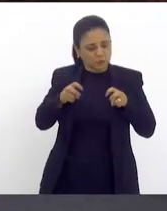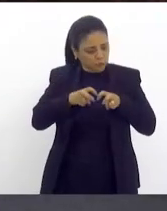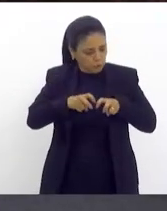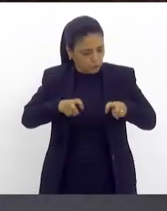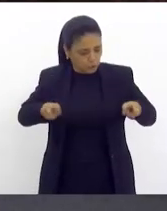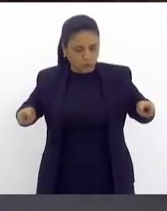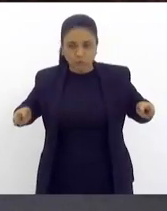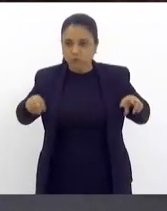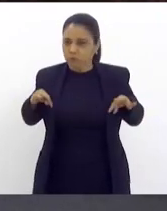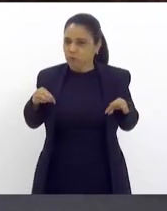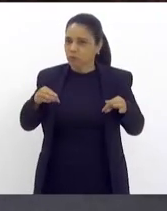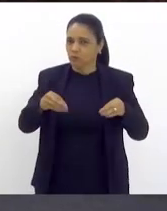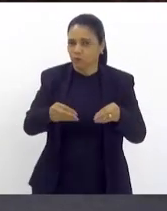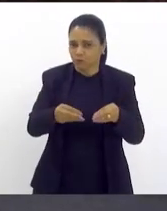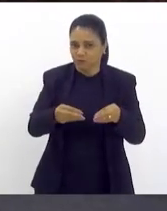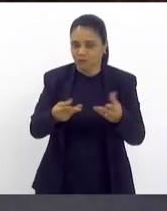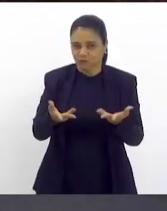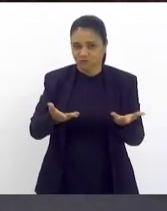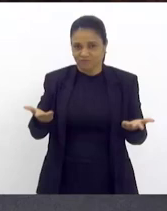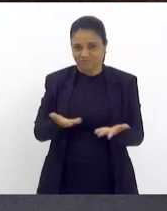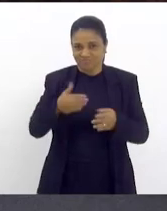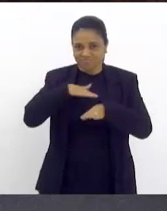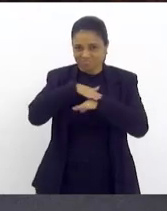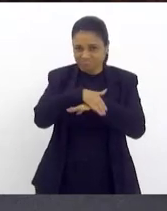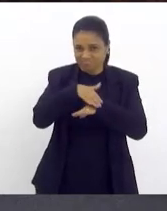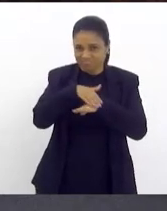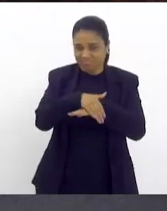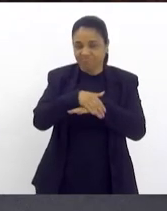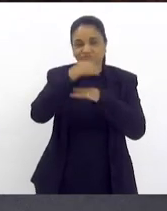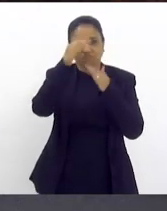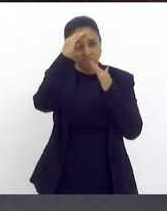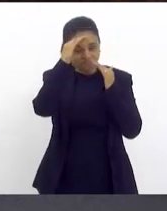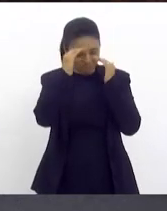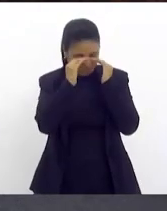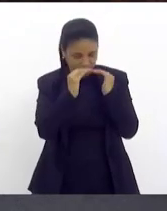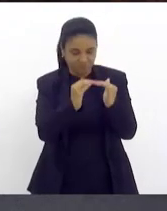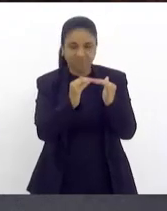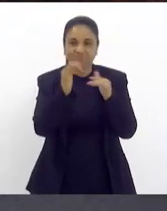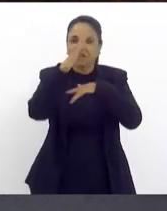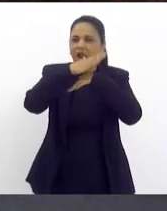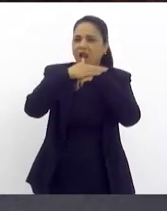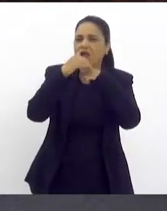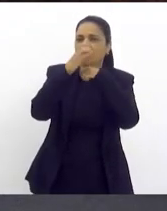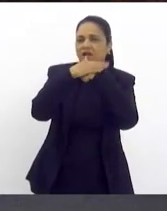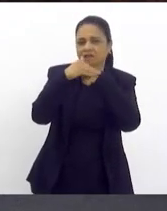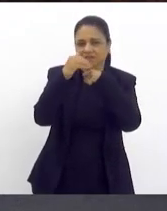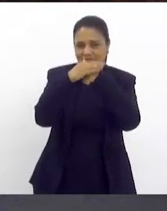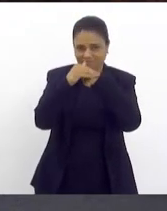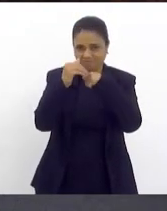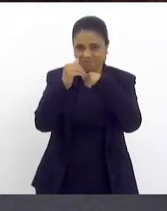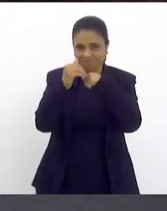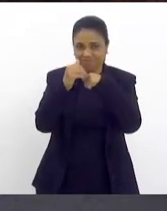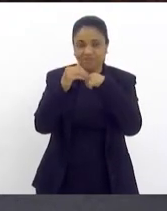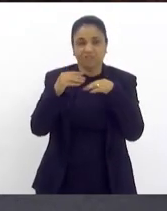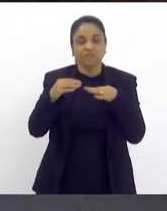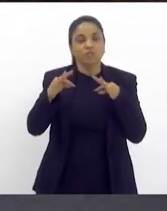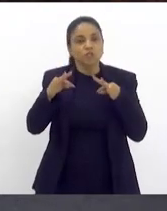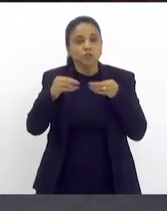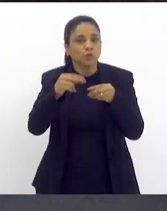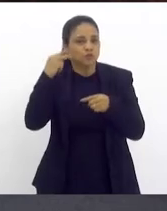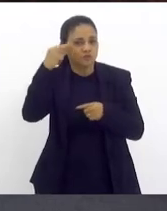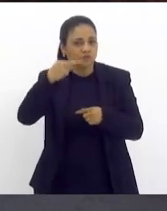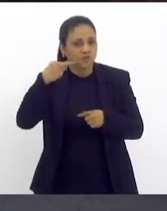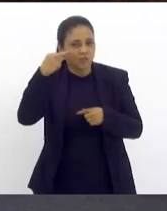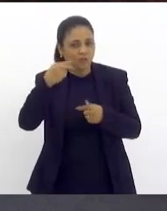mesa, esta noite, o meu respeito e o meu carinho. A todos os vereadores,